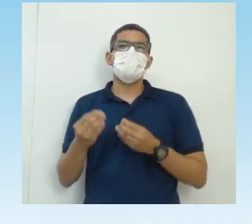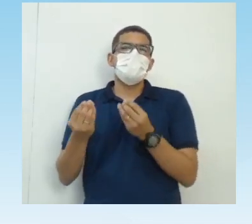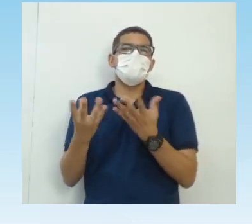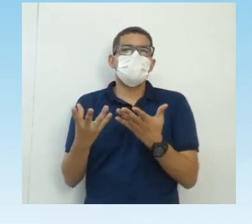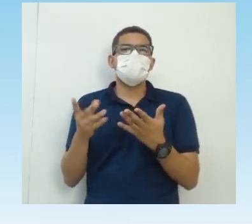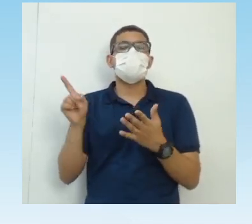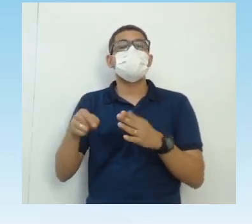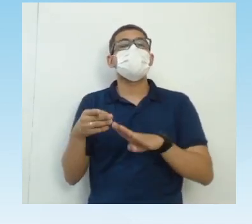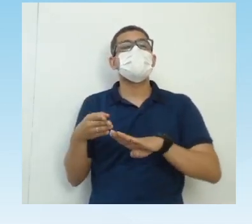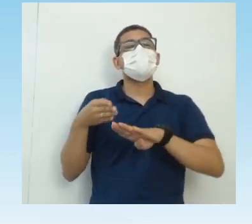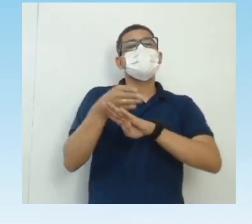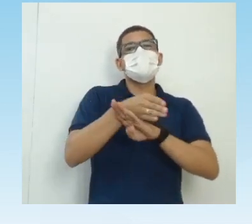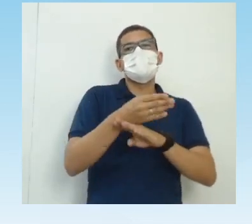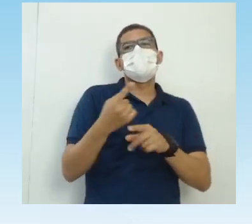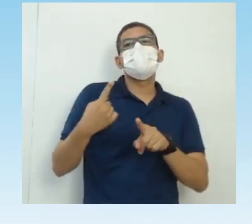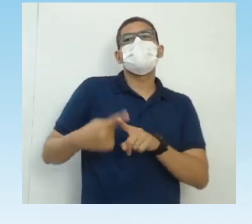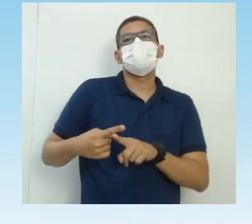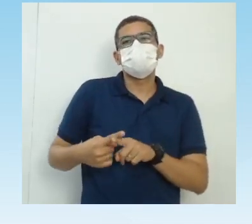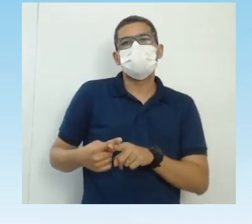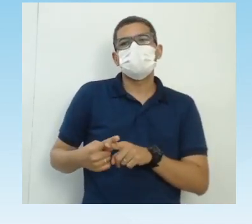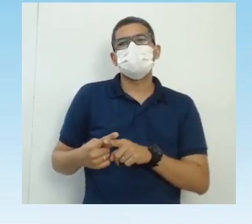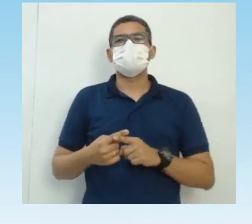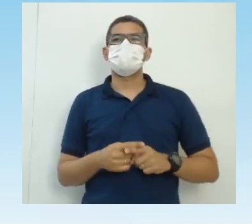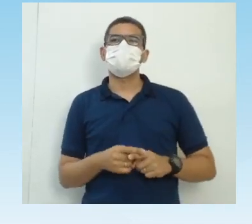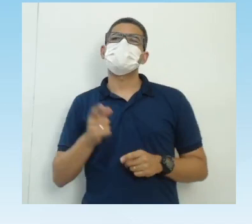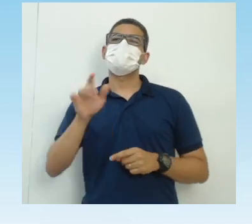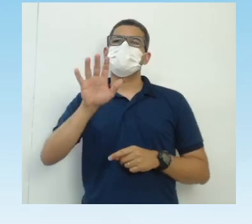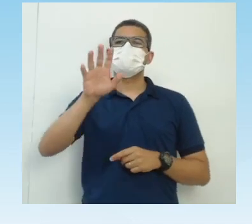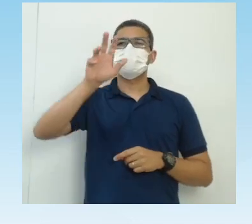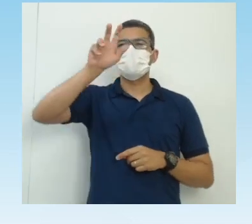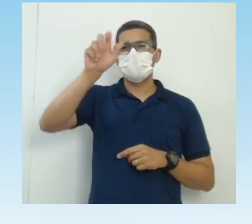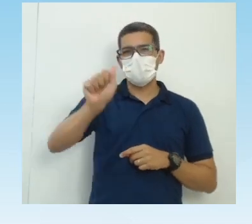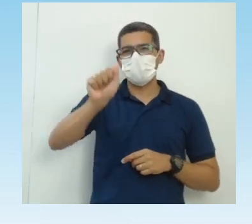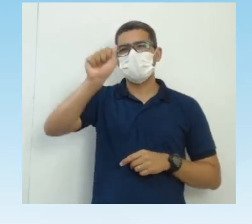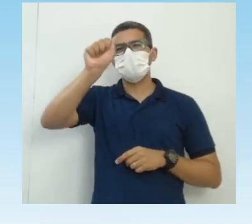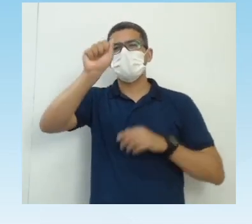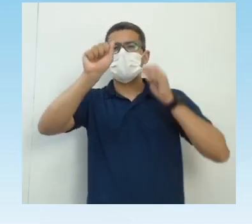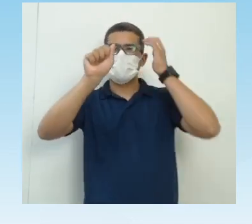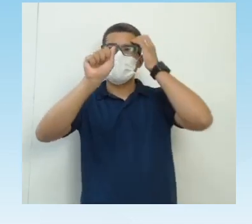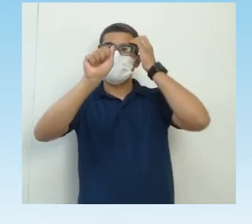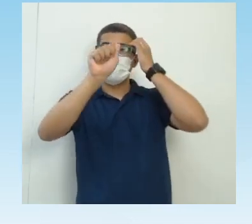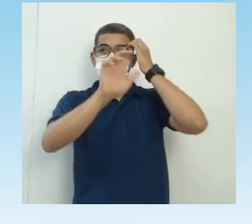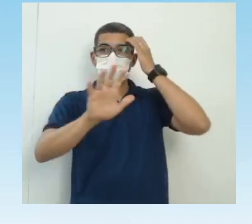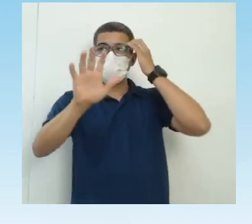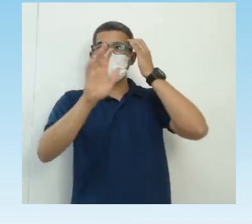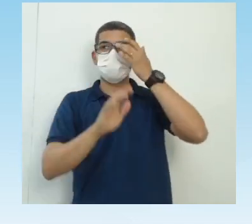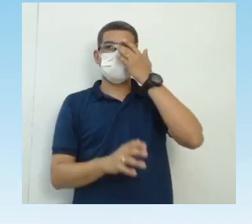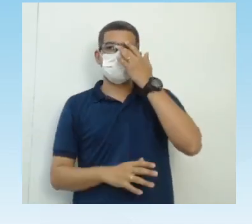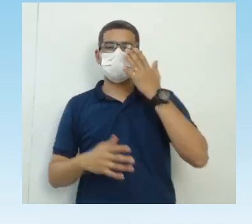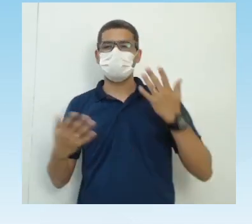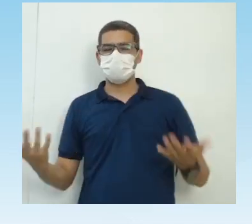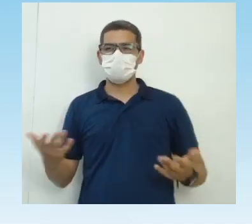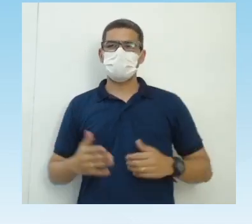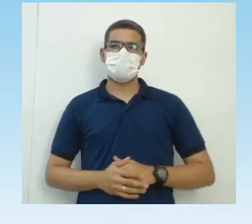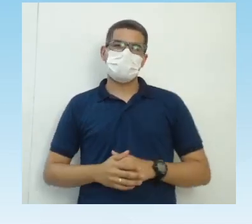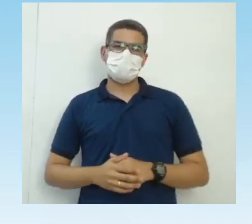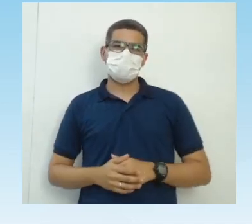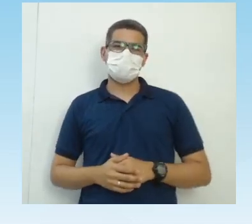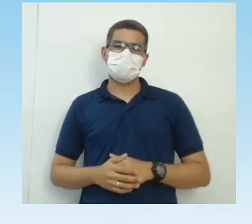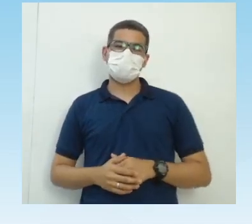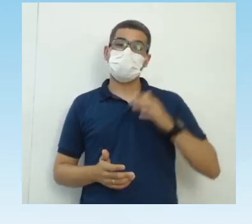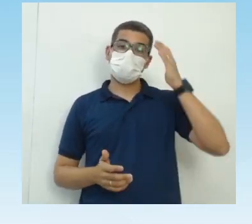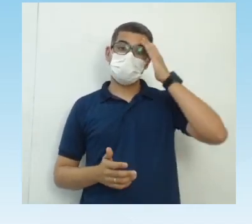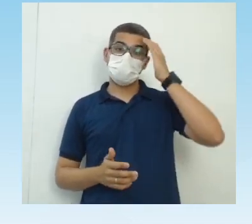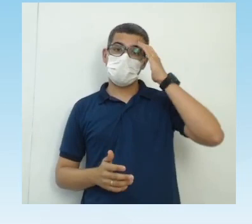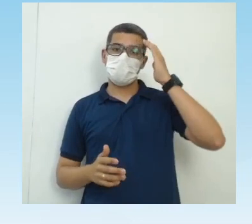a ocupação da África e da Ásia, ou seja, a dominação imperialista desses continentes. Fazer